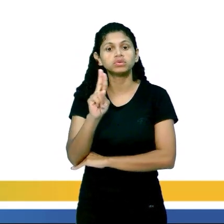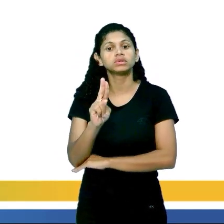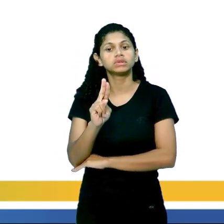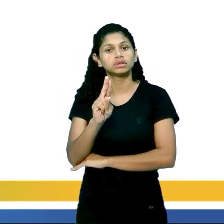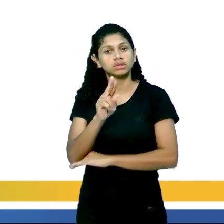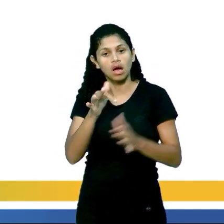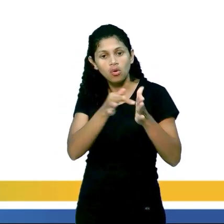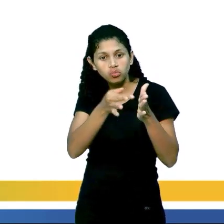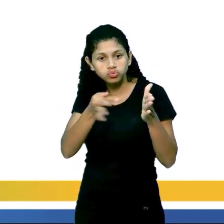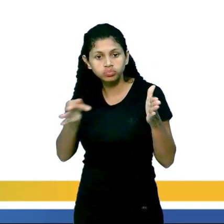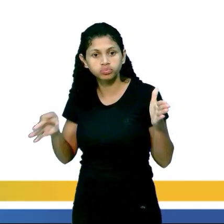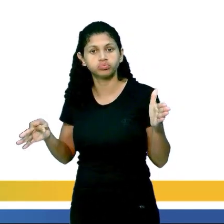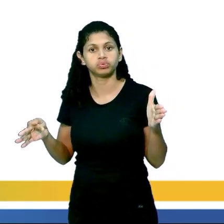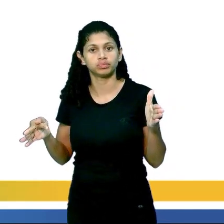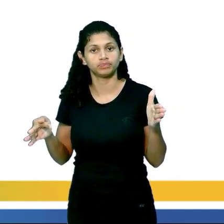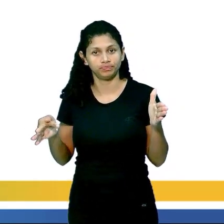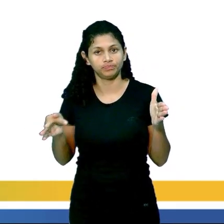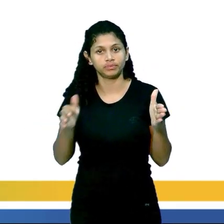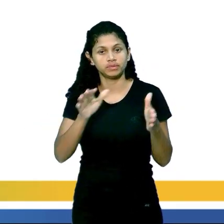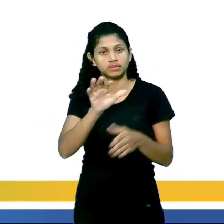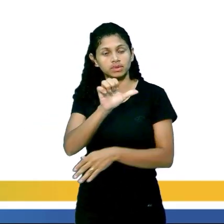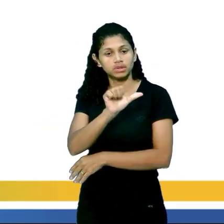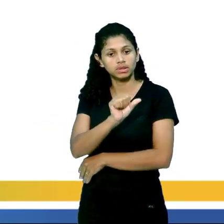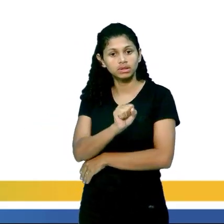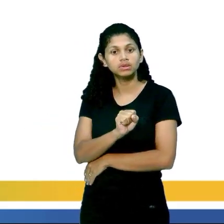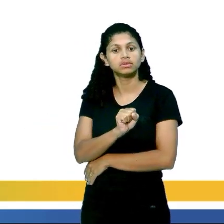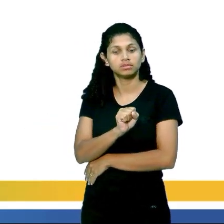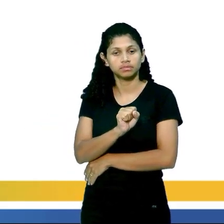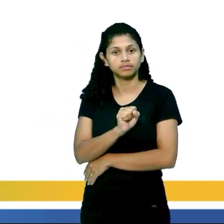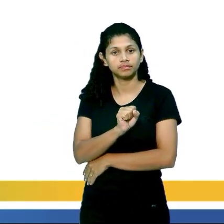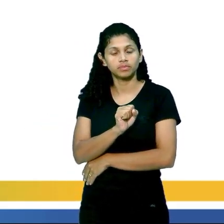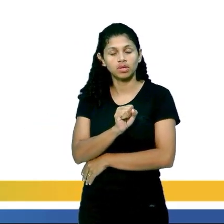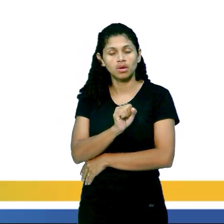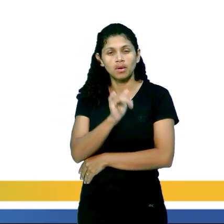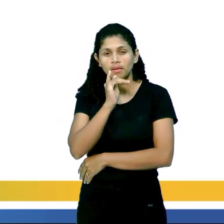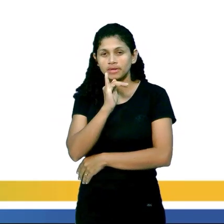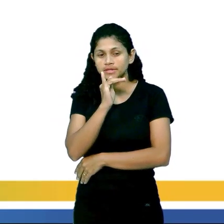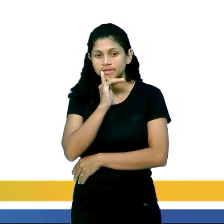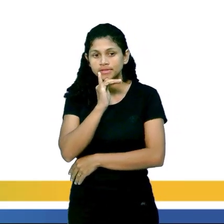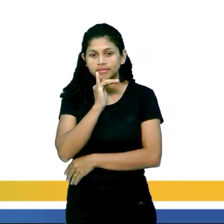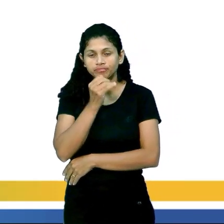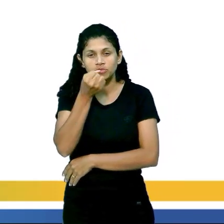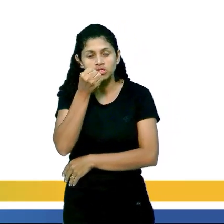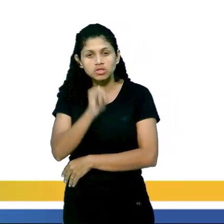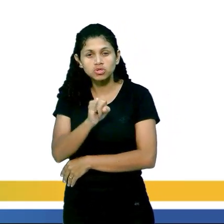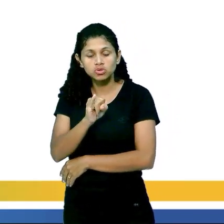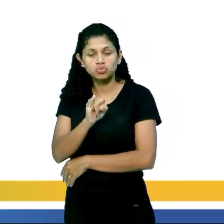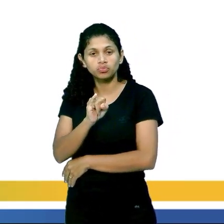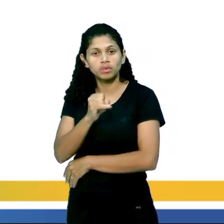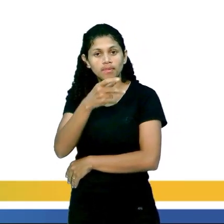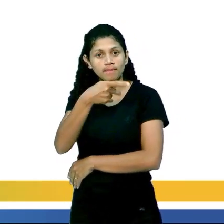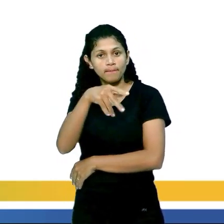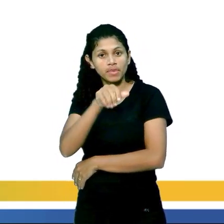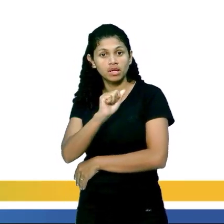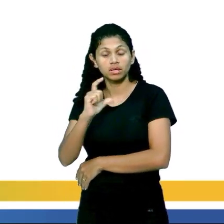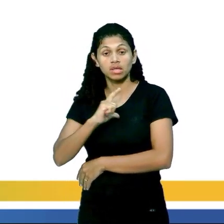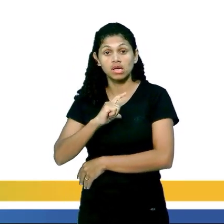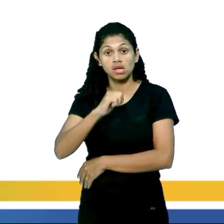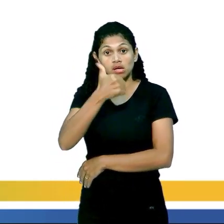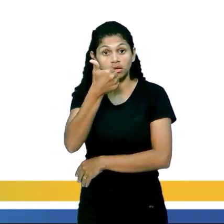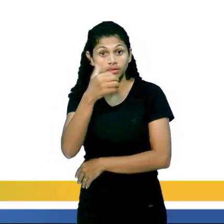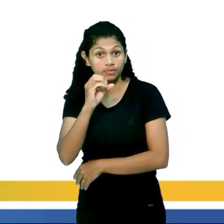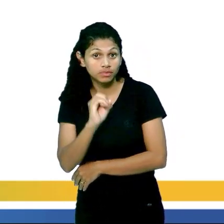soma dos n primeiros termos da PA. Vamos supor, se uma PA ela tem 10 termos, eu vou